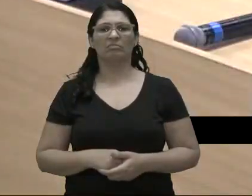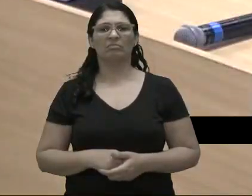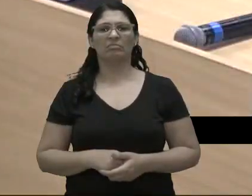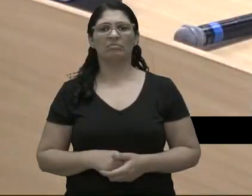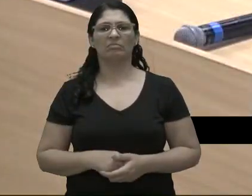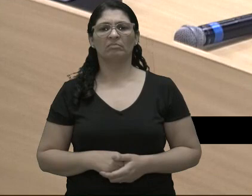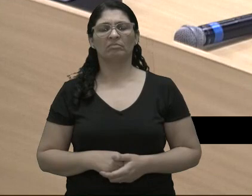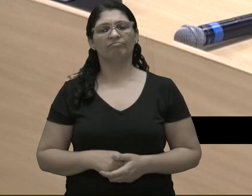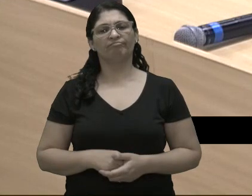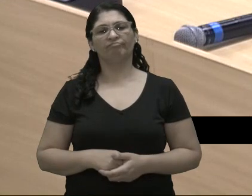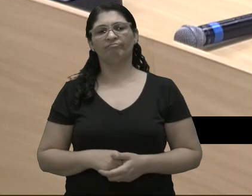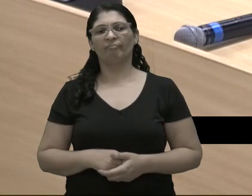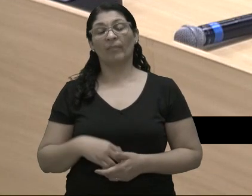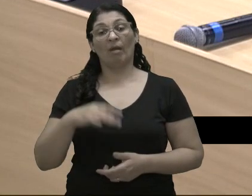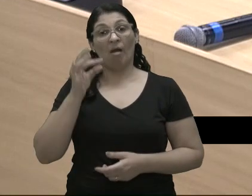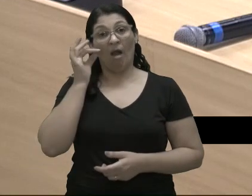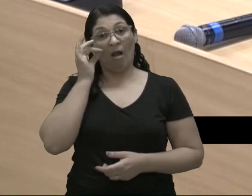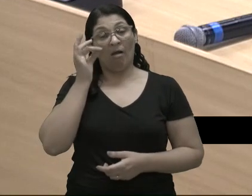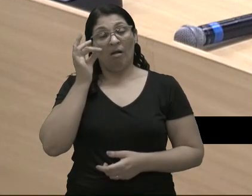Olha,